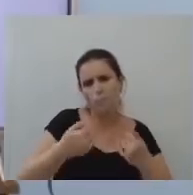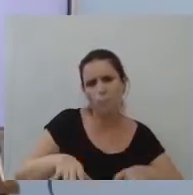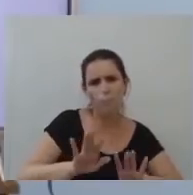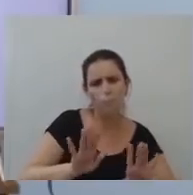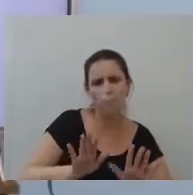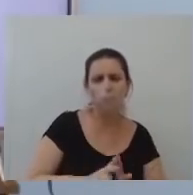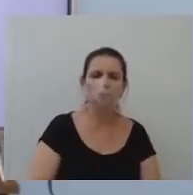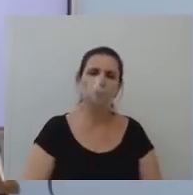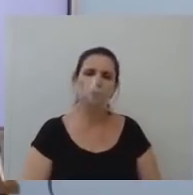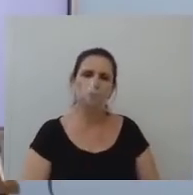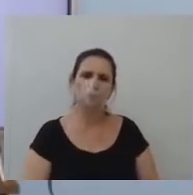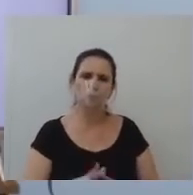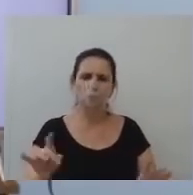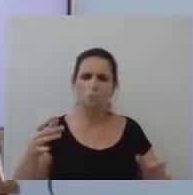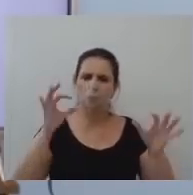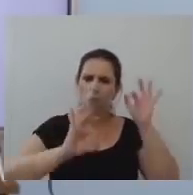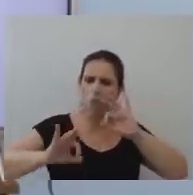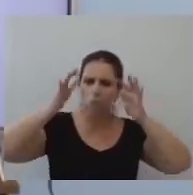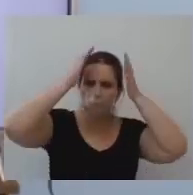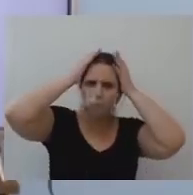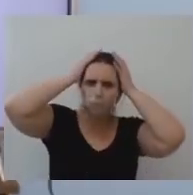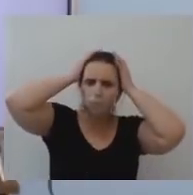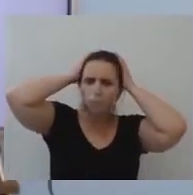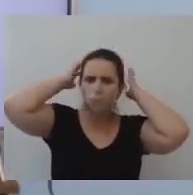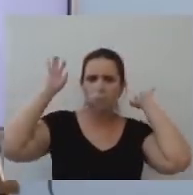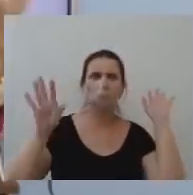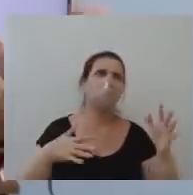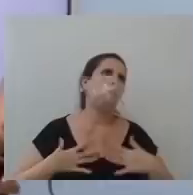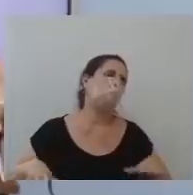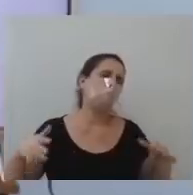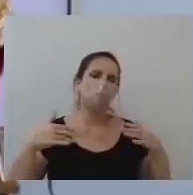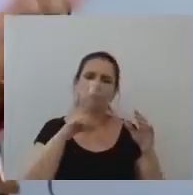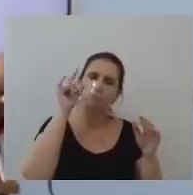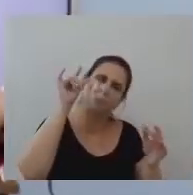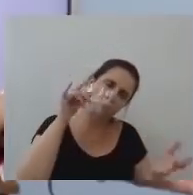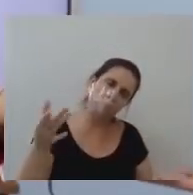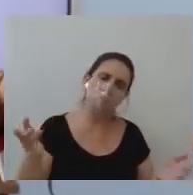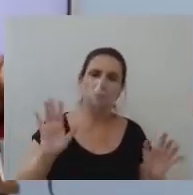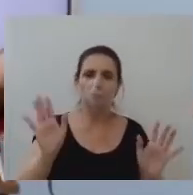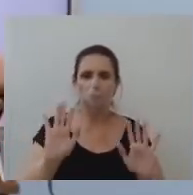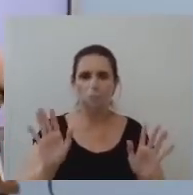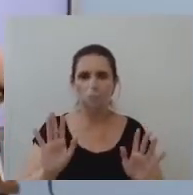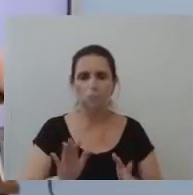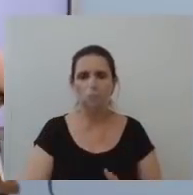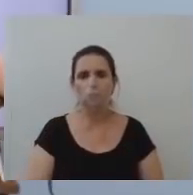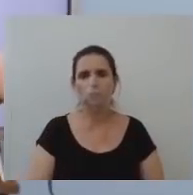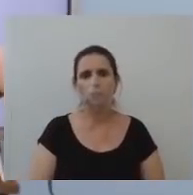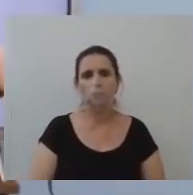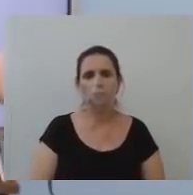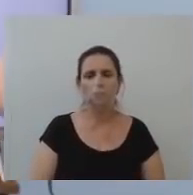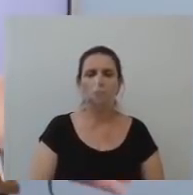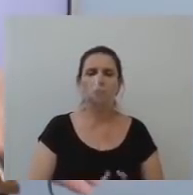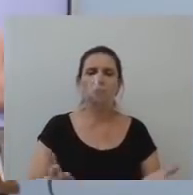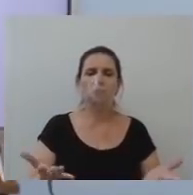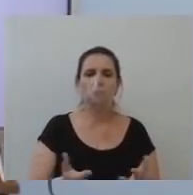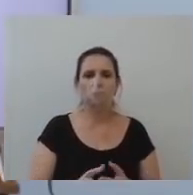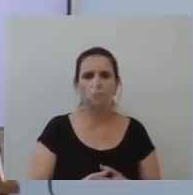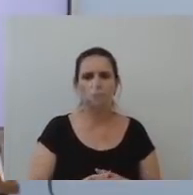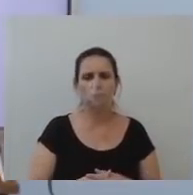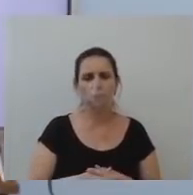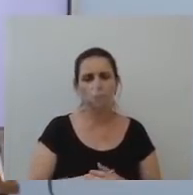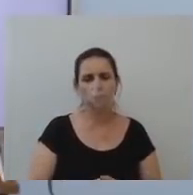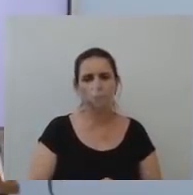necessariamente não. Tá certo? É pra gente dar um jeitinho, pra gente não ficar com aquela cara de sono ou de acabada que a gente tá ultimamente. Não é isso?